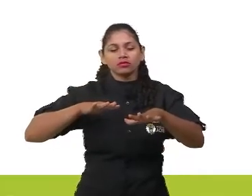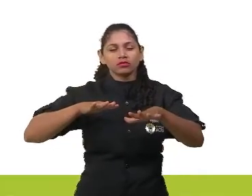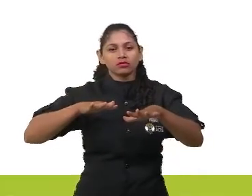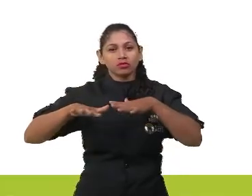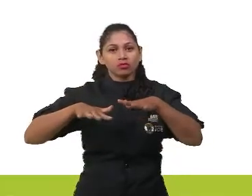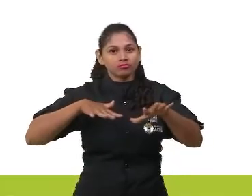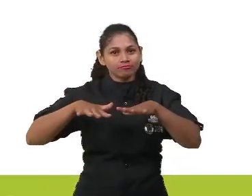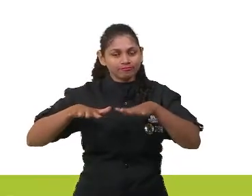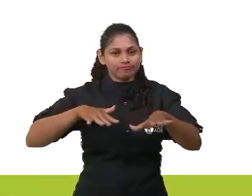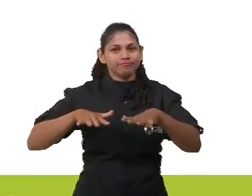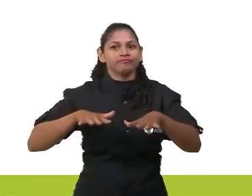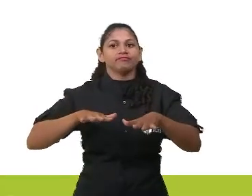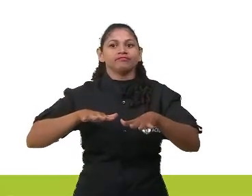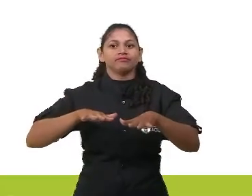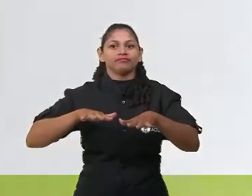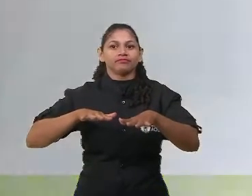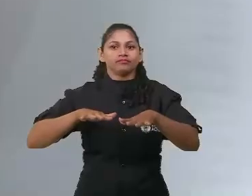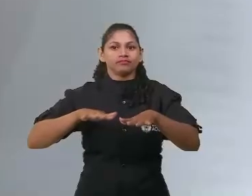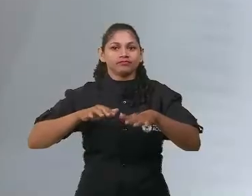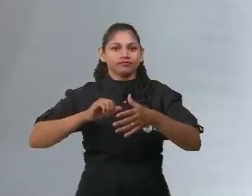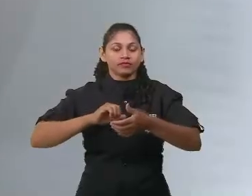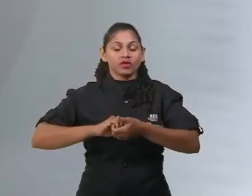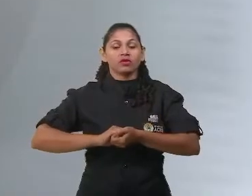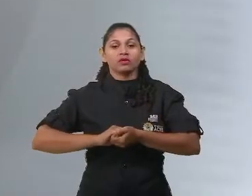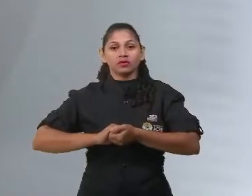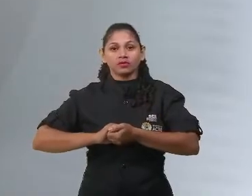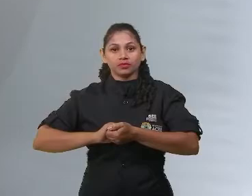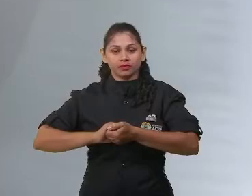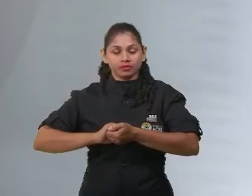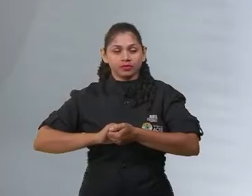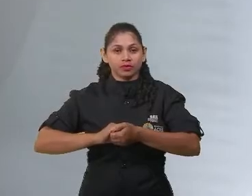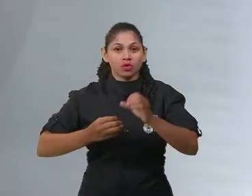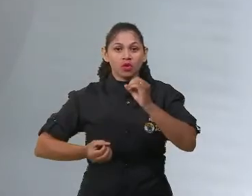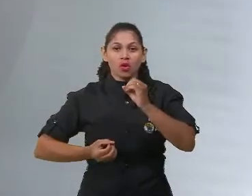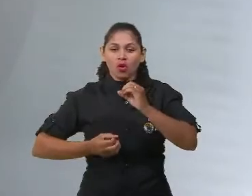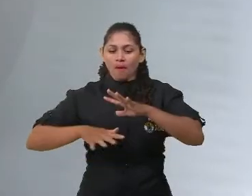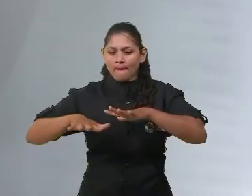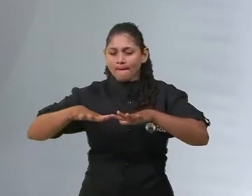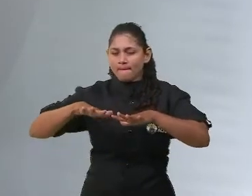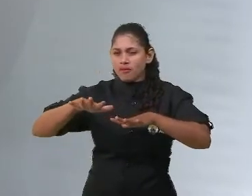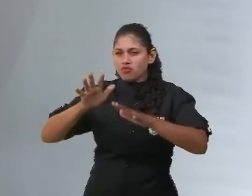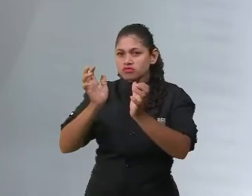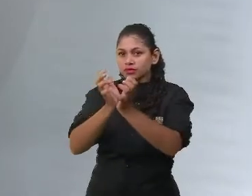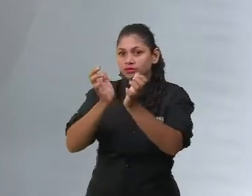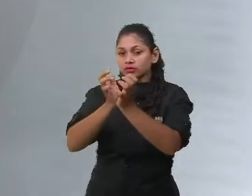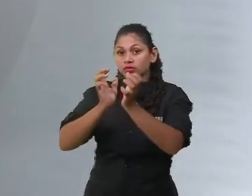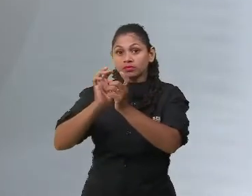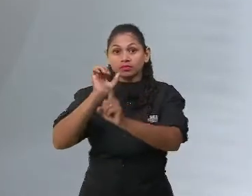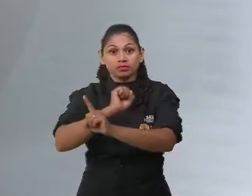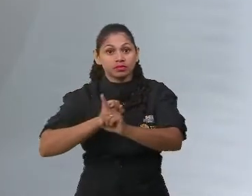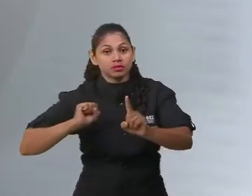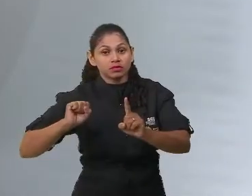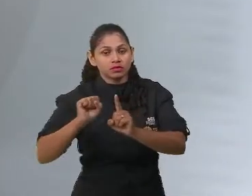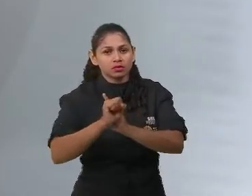Já adiantando, o iluminismo foi um movimento intelectual que surge no século XVIII, que tem alguns